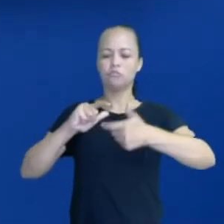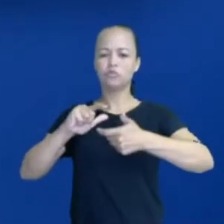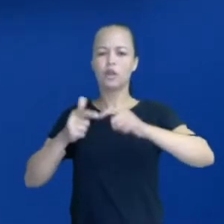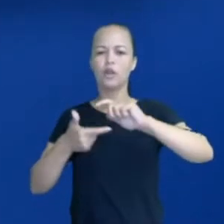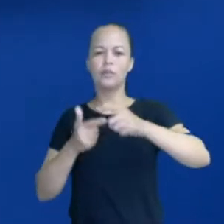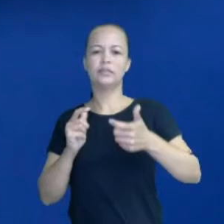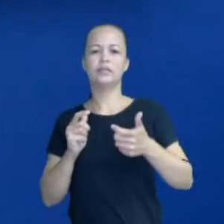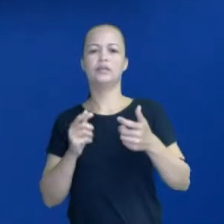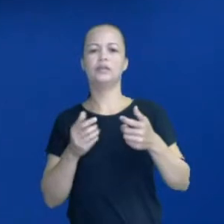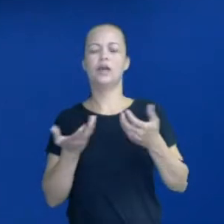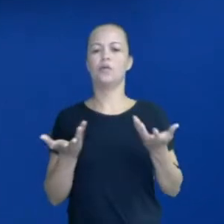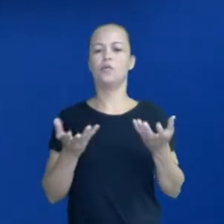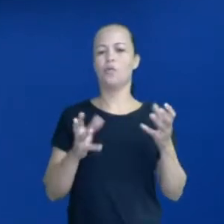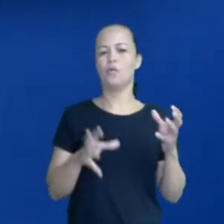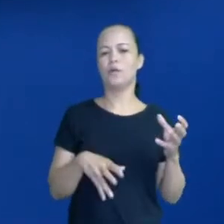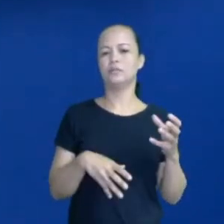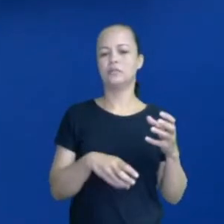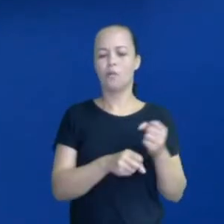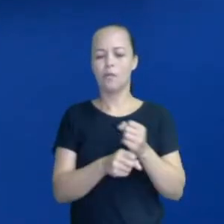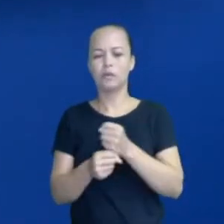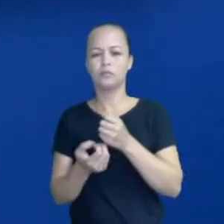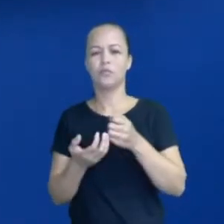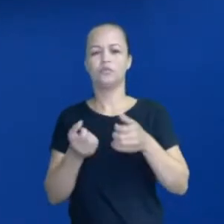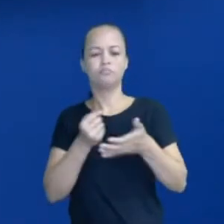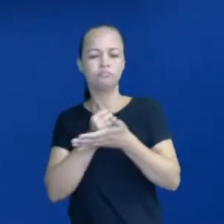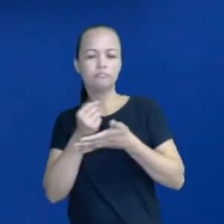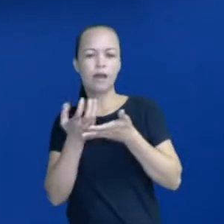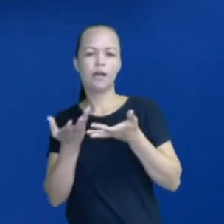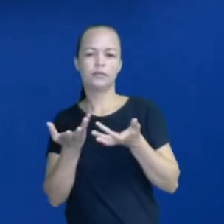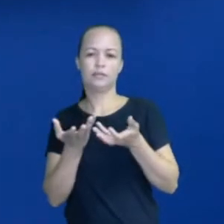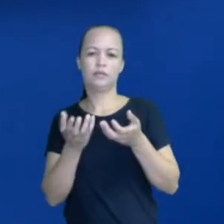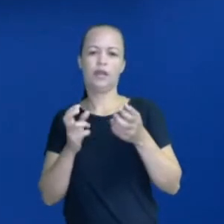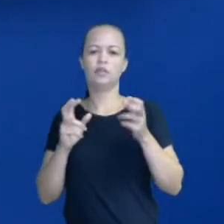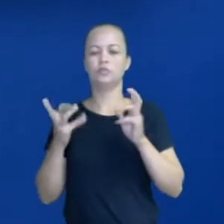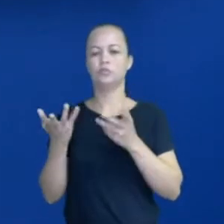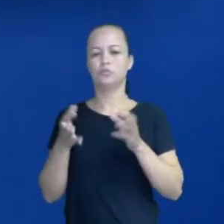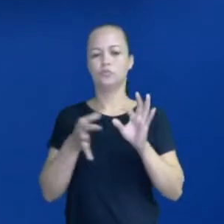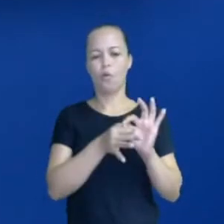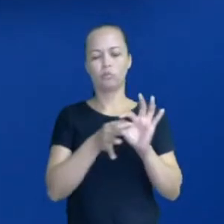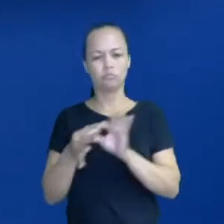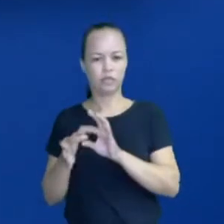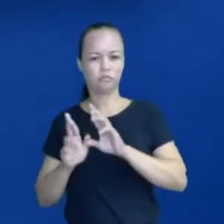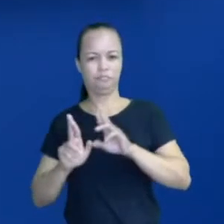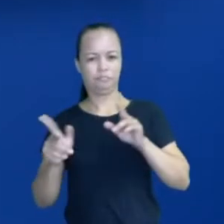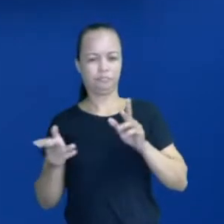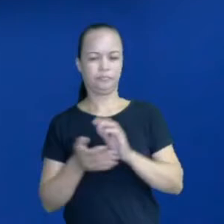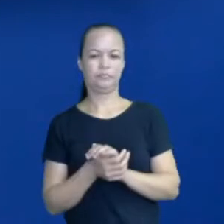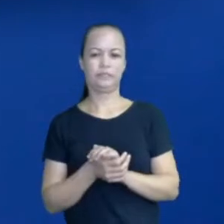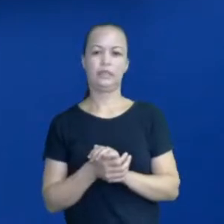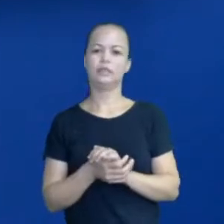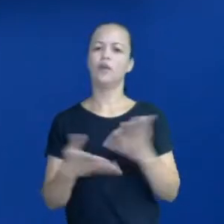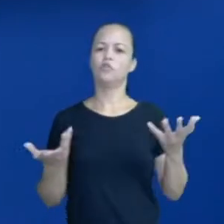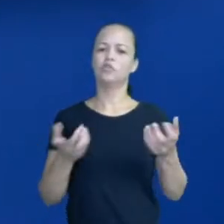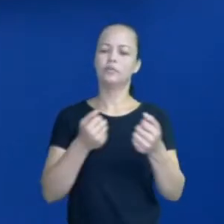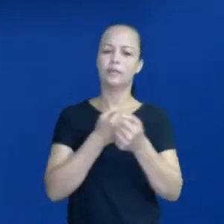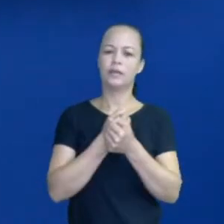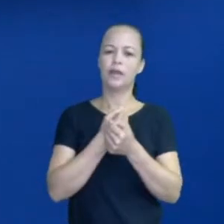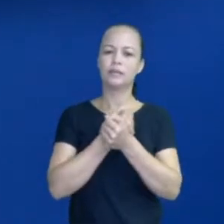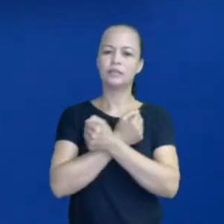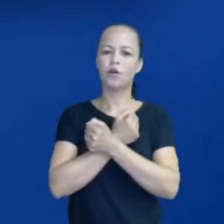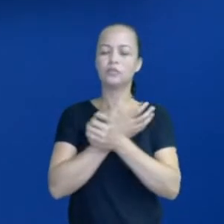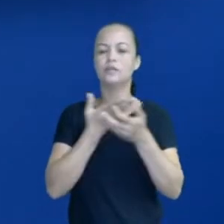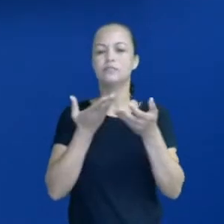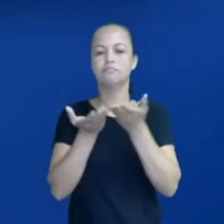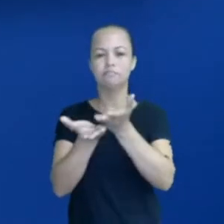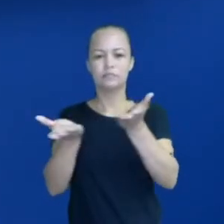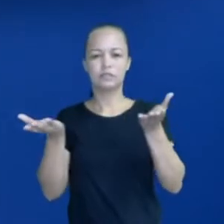as operações básicas e alguns outros contextos, ok? Então hoje minha saudação vai para você, então recebo vocês aqui